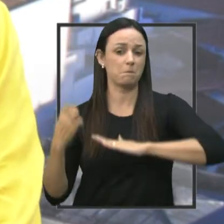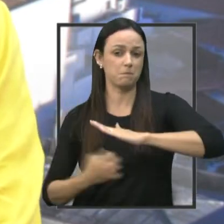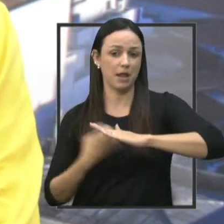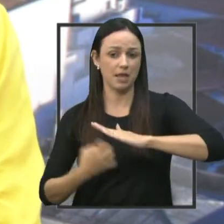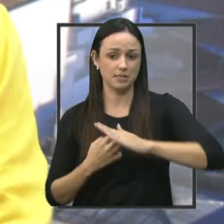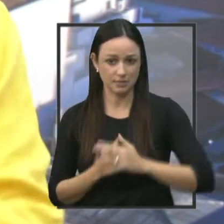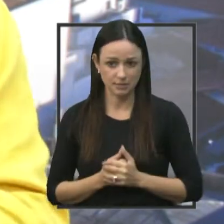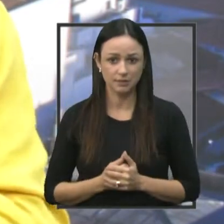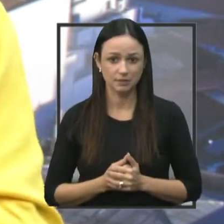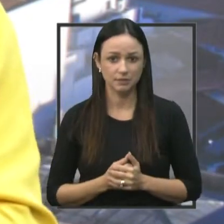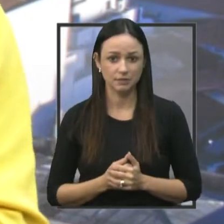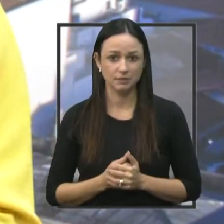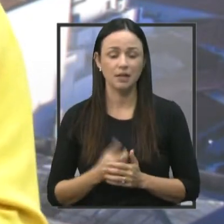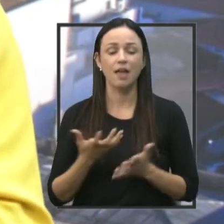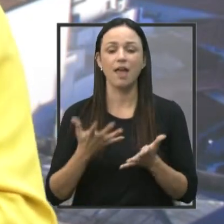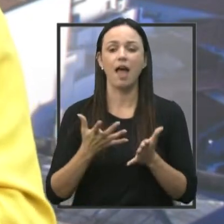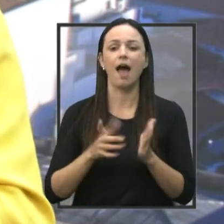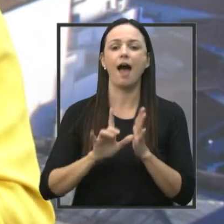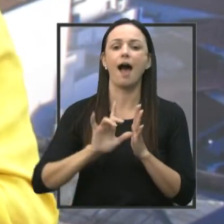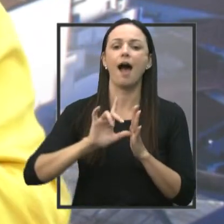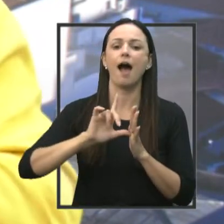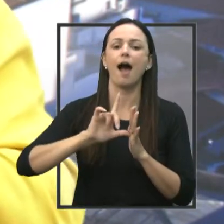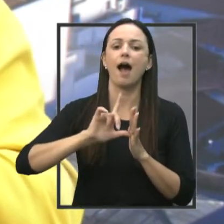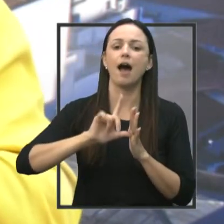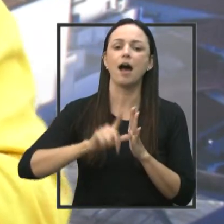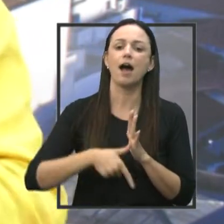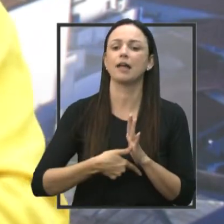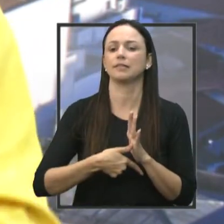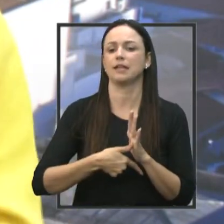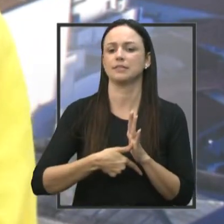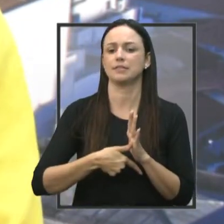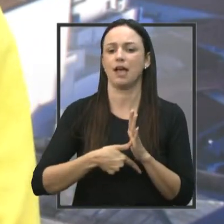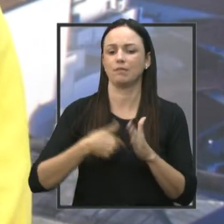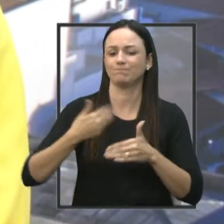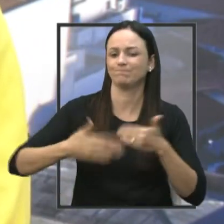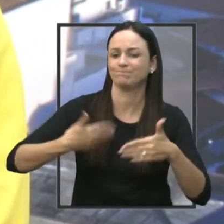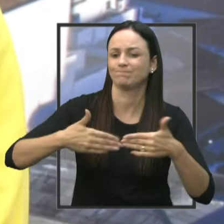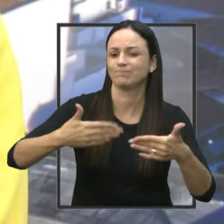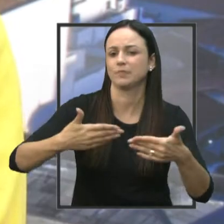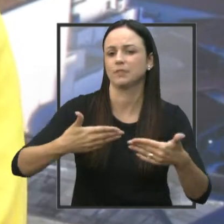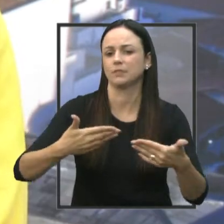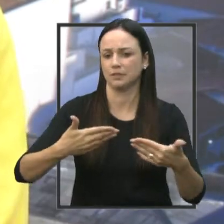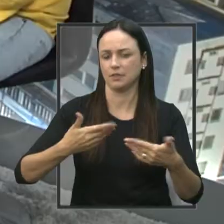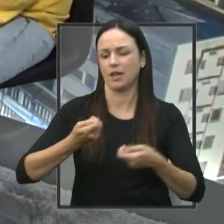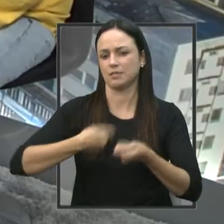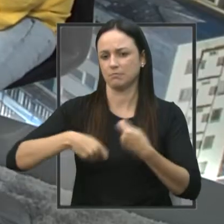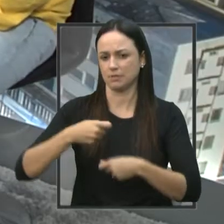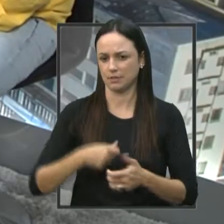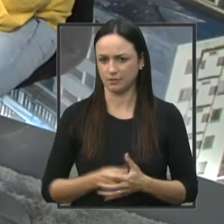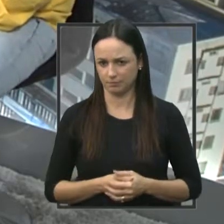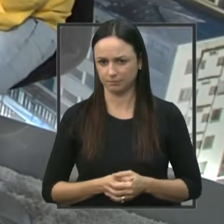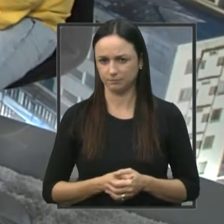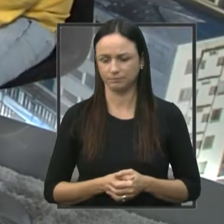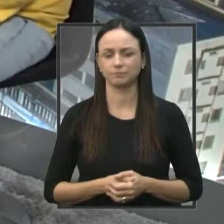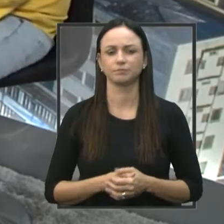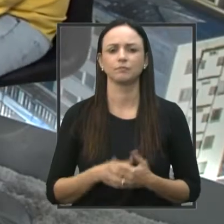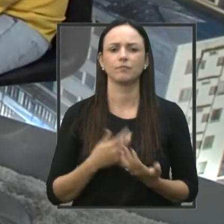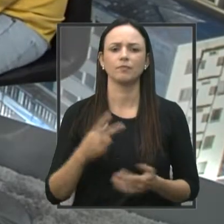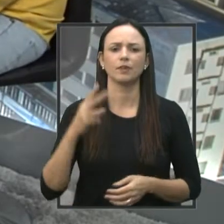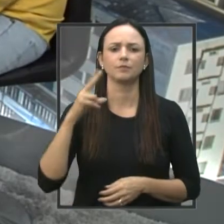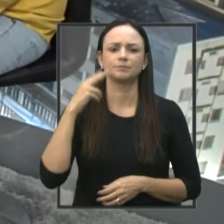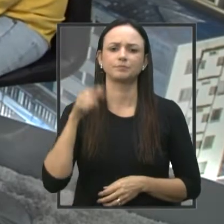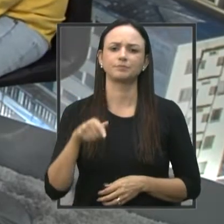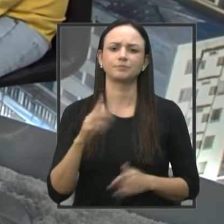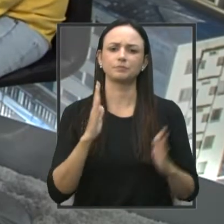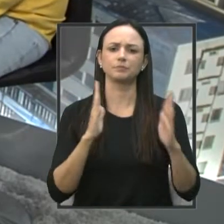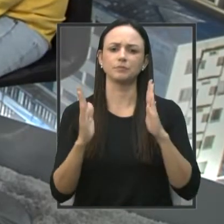querem atrasar o andar da administração. Bom, vereador, nesse mandato,